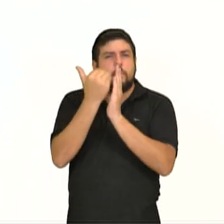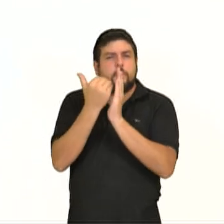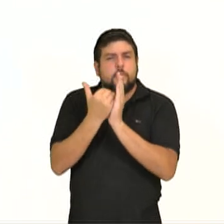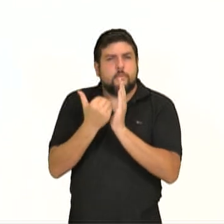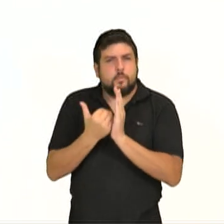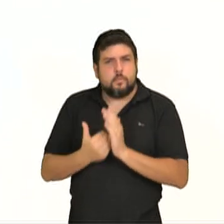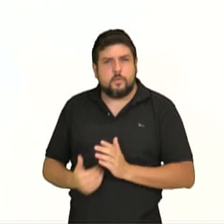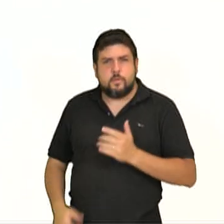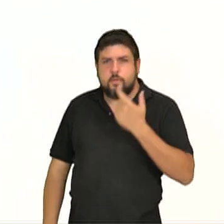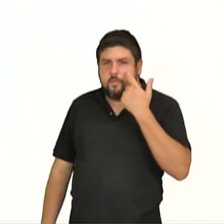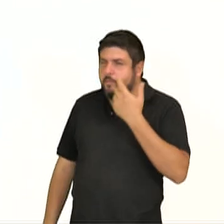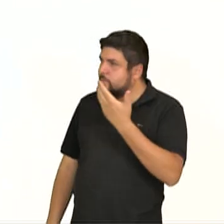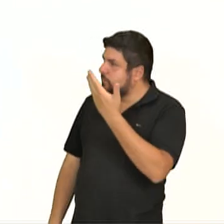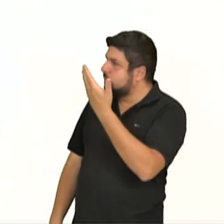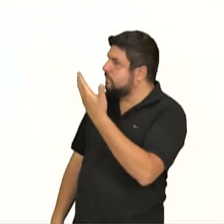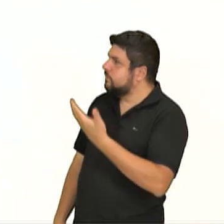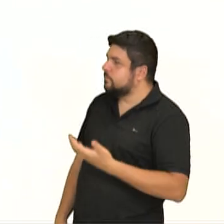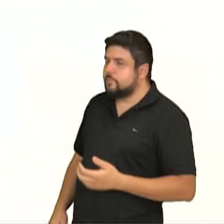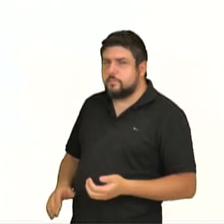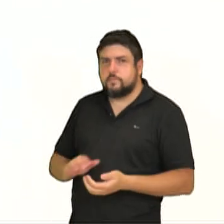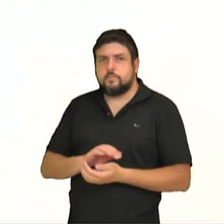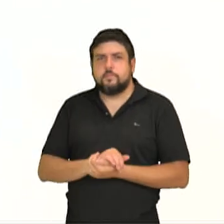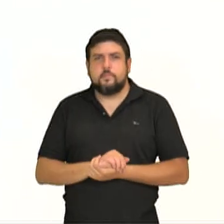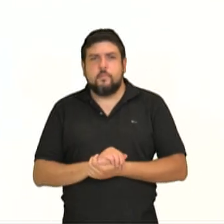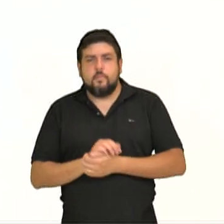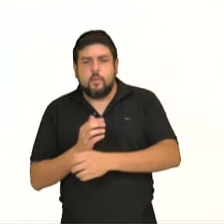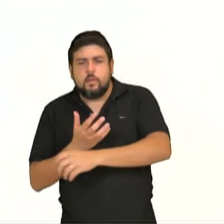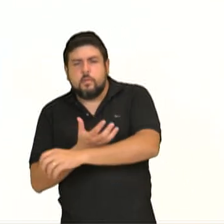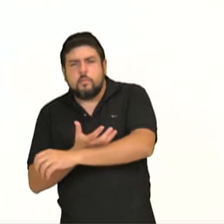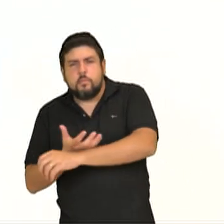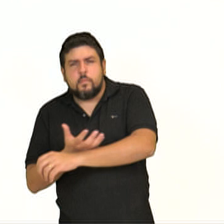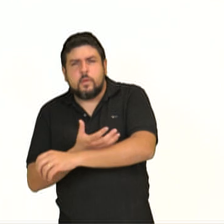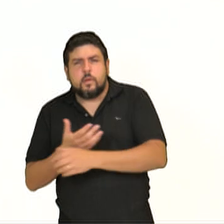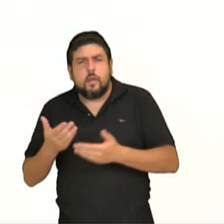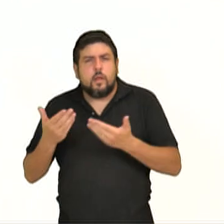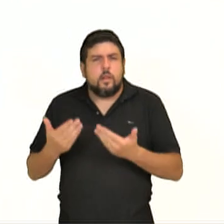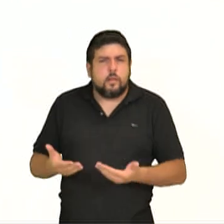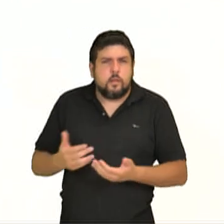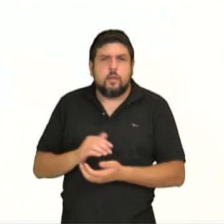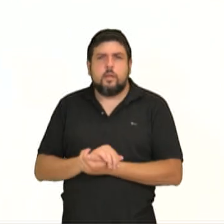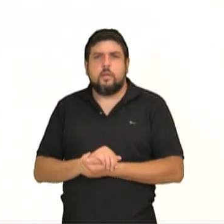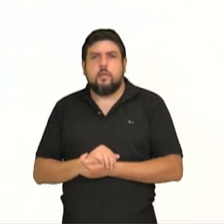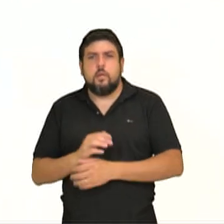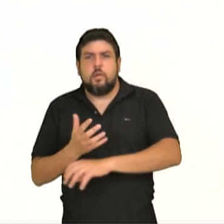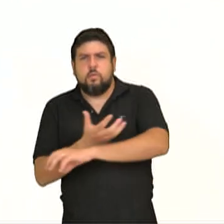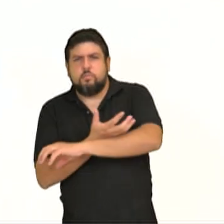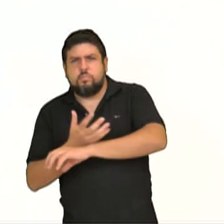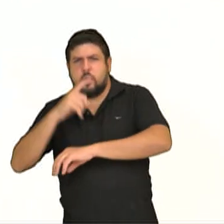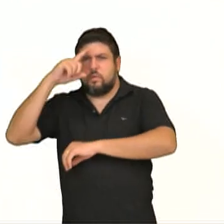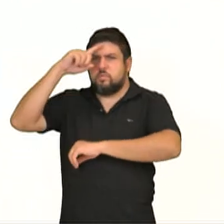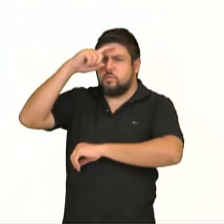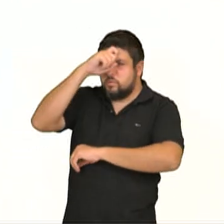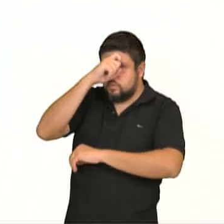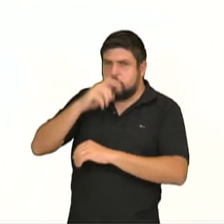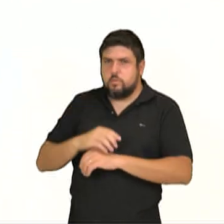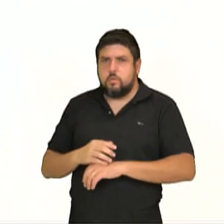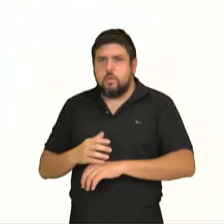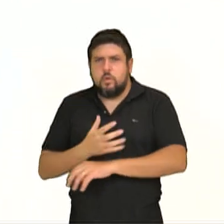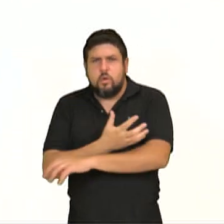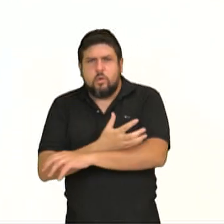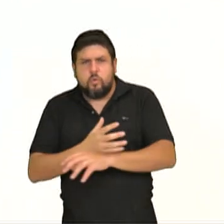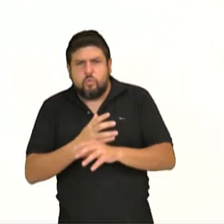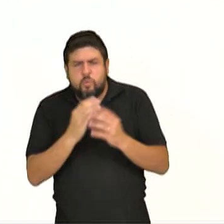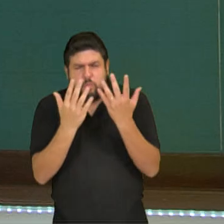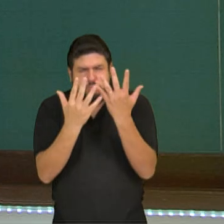são brancos. Mato leve, fácil de passar. Mato denso, difícil de passar. Mato muito fechado, muito difícil